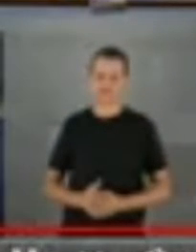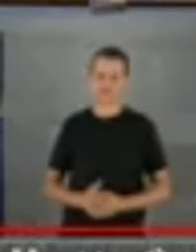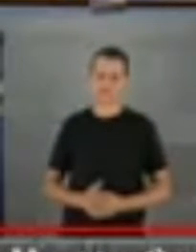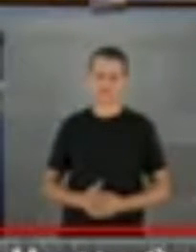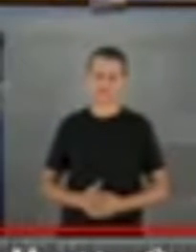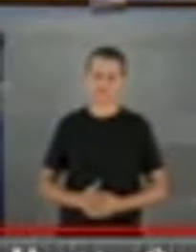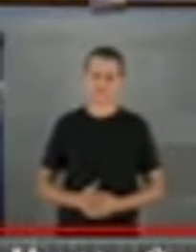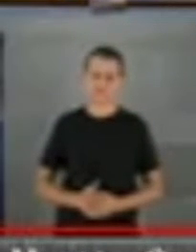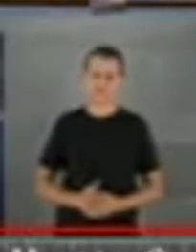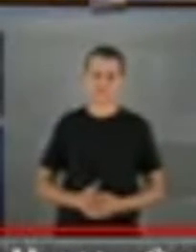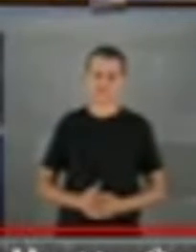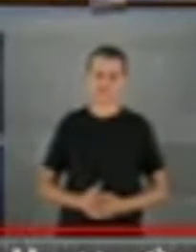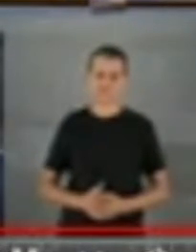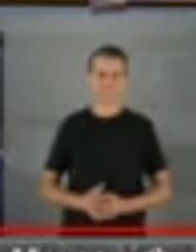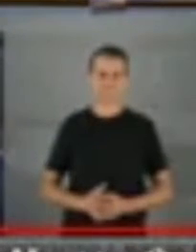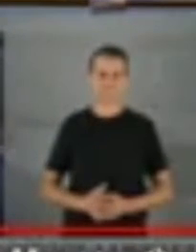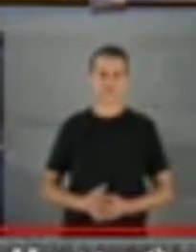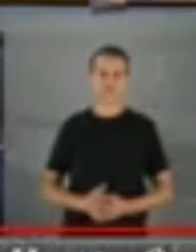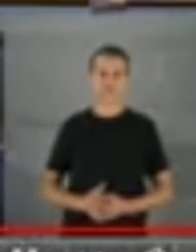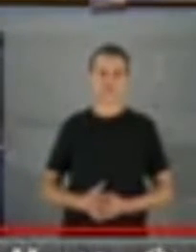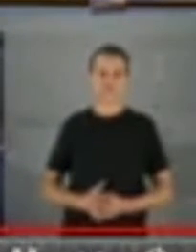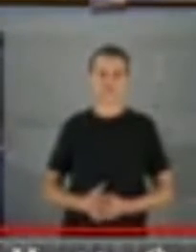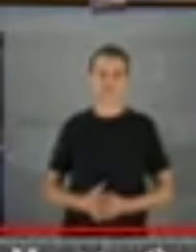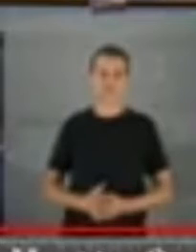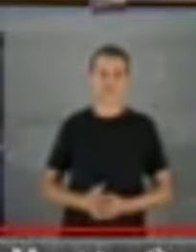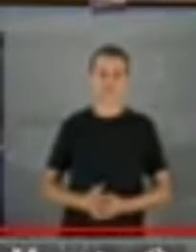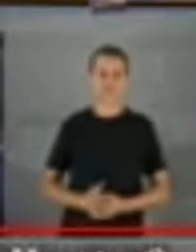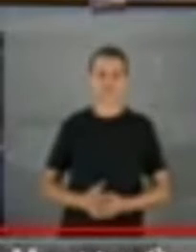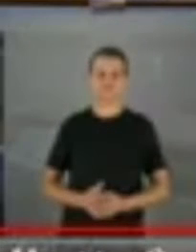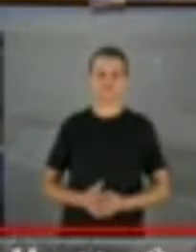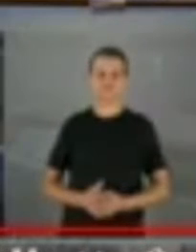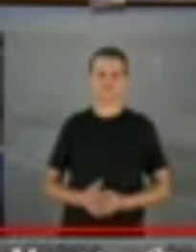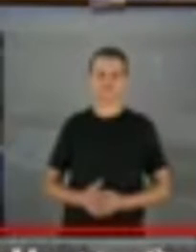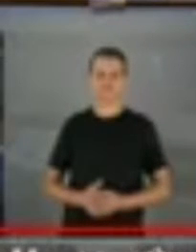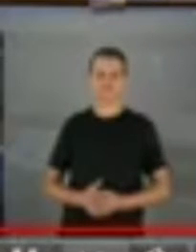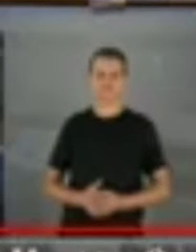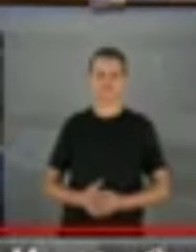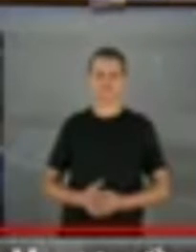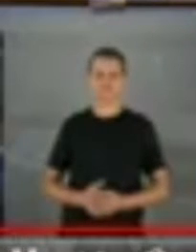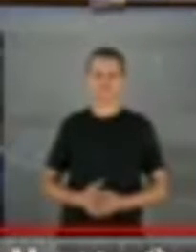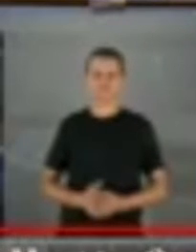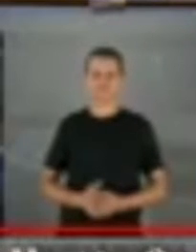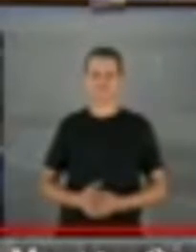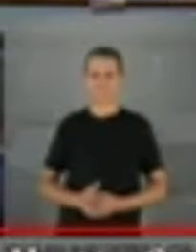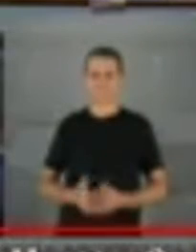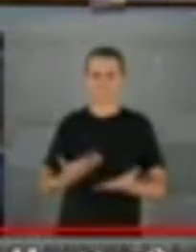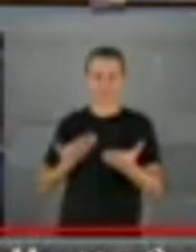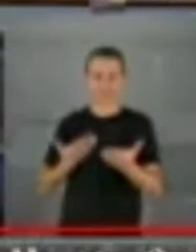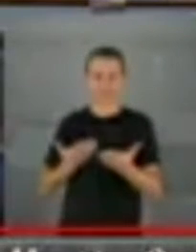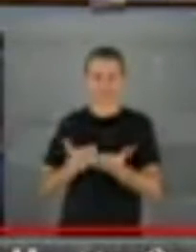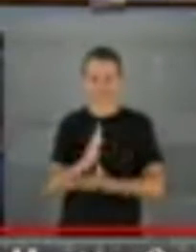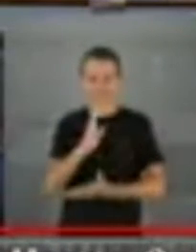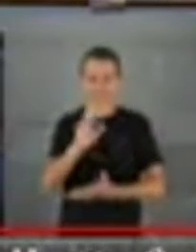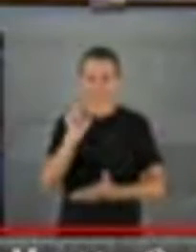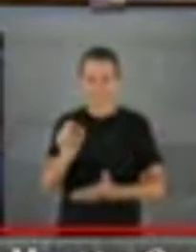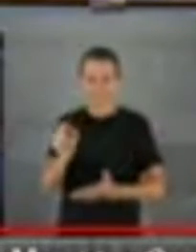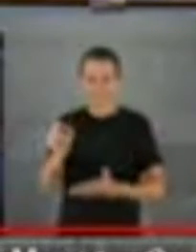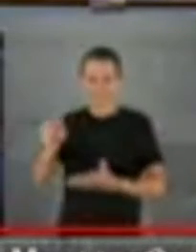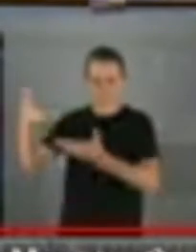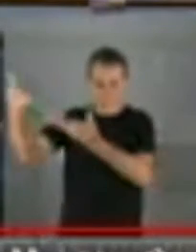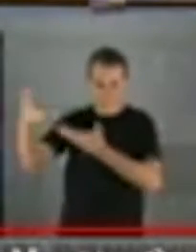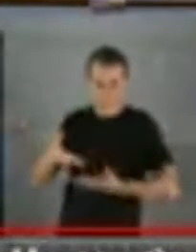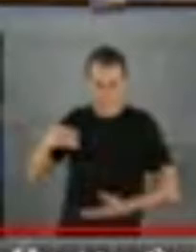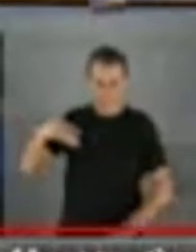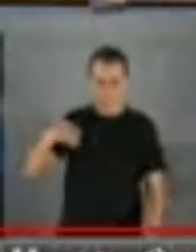Foi aprovado do que... Os que aprovam permanecem como estão. Aprovado a reconvocação do ministro